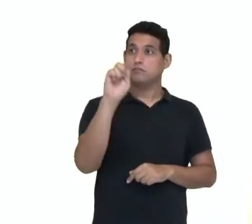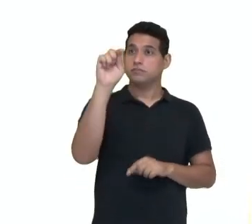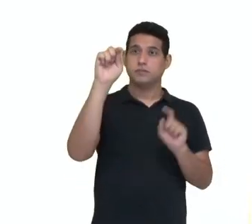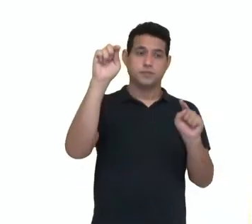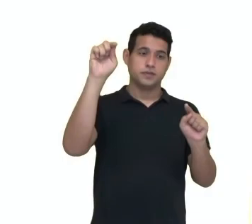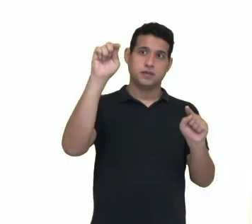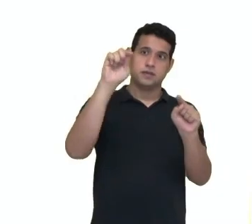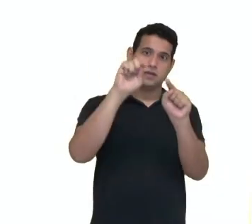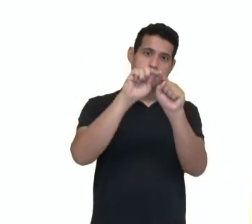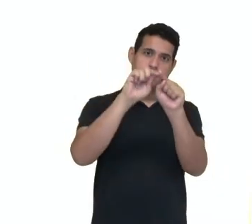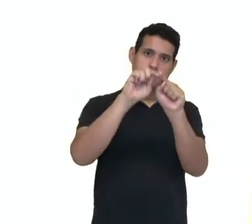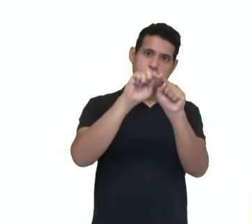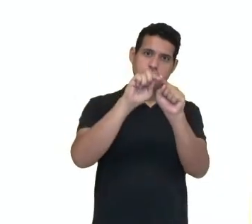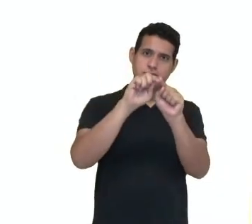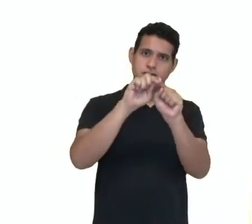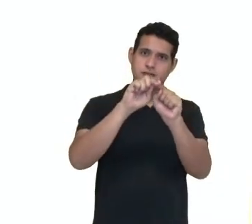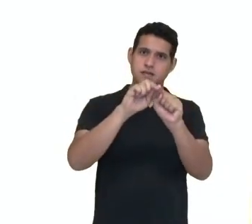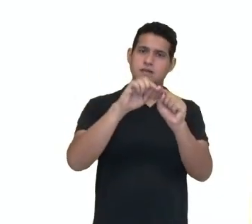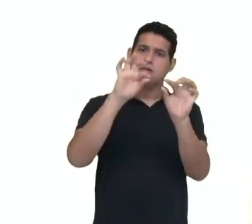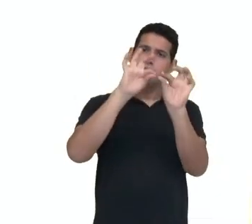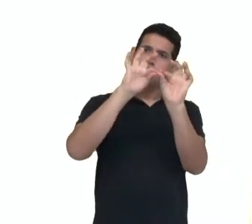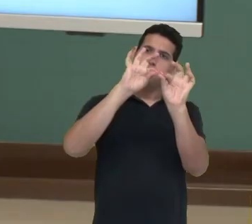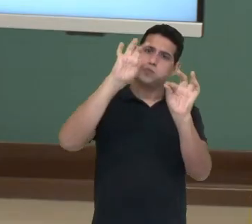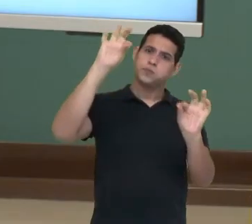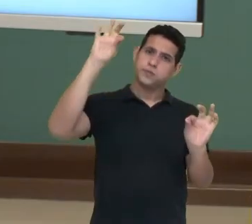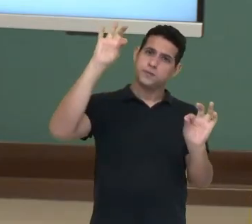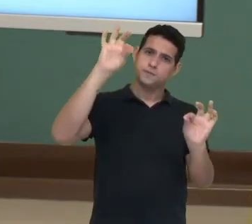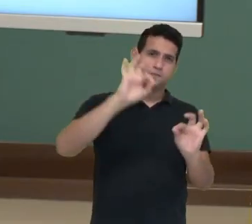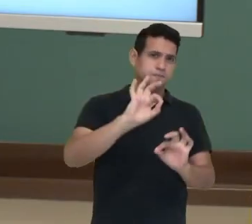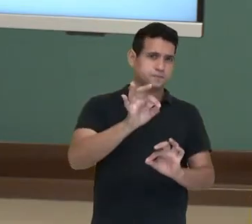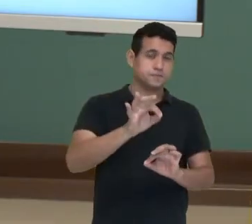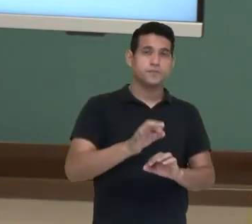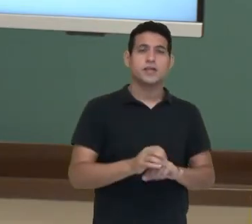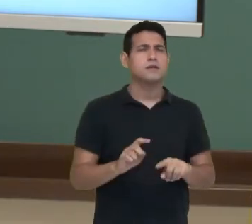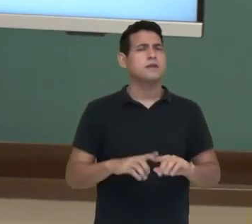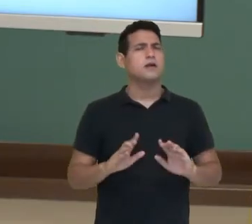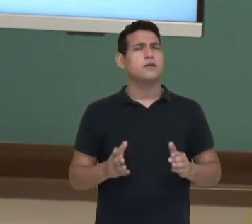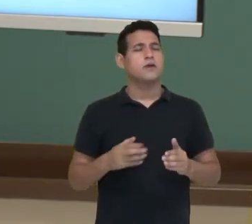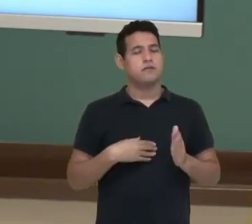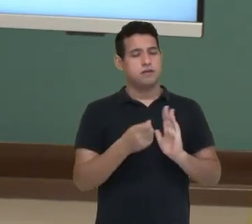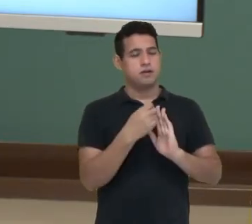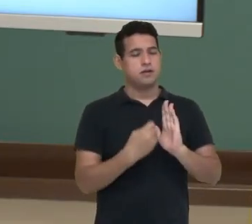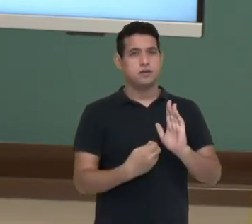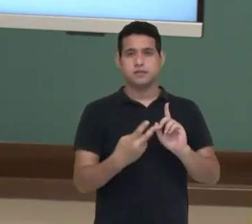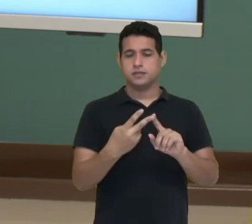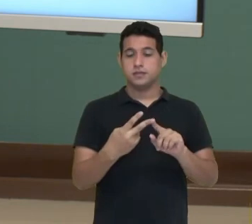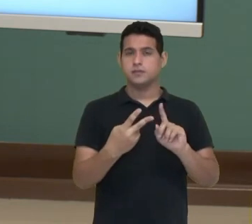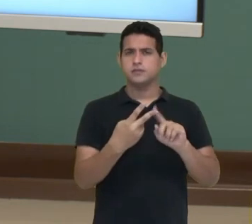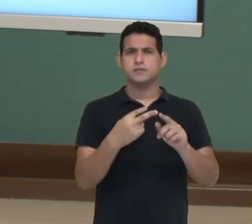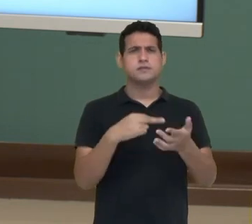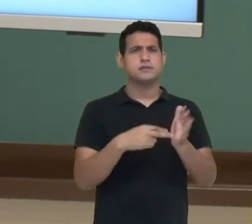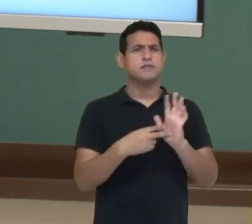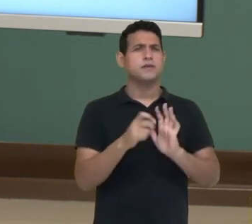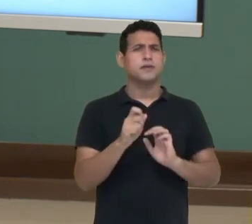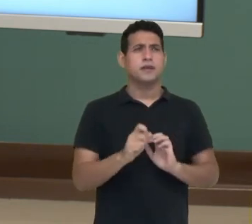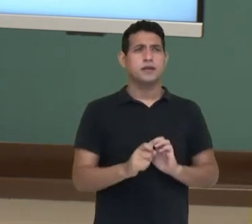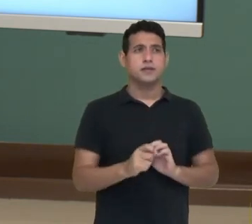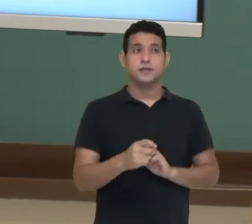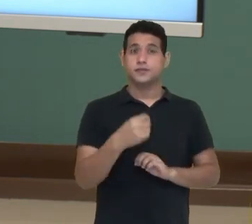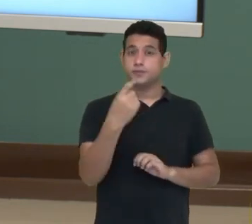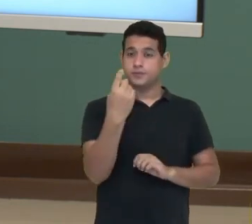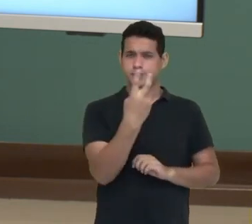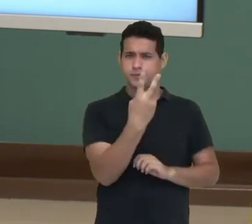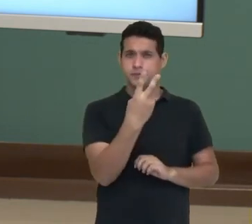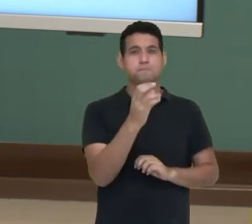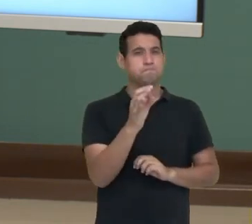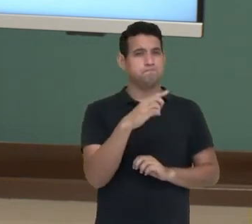reta, passa a reta por ali, tá bom? Agora eu vou marcar o segundo. O segundo é 1 e 2,